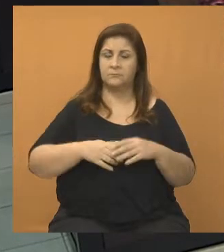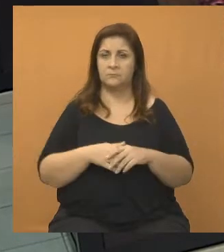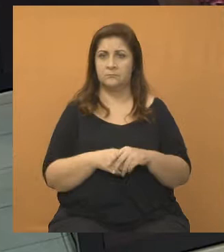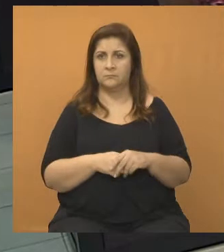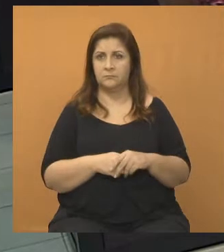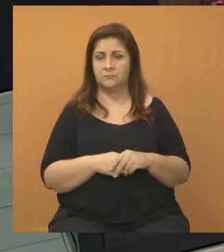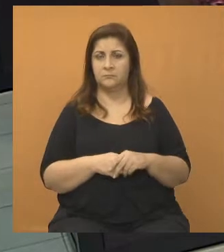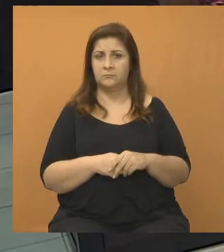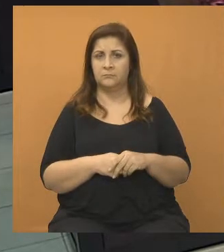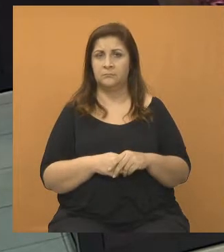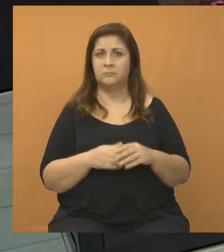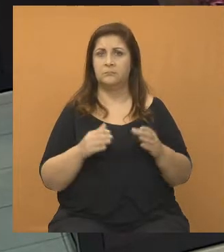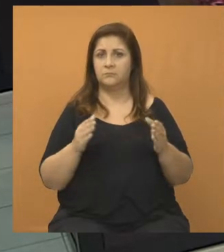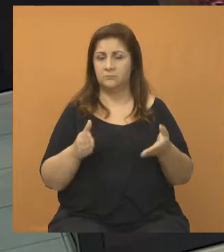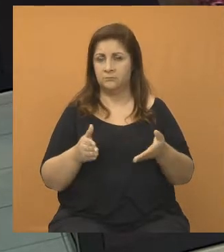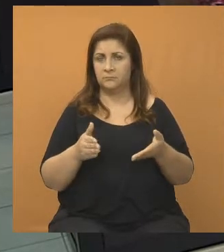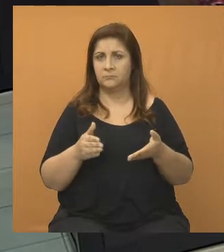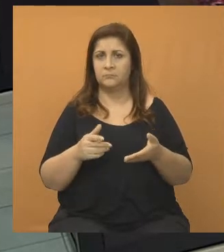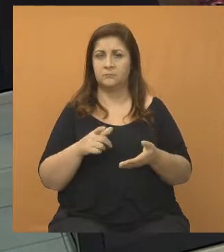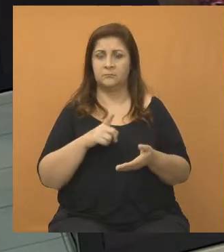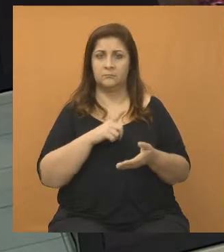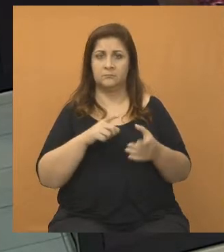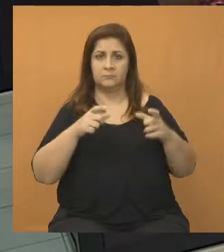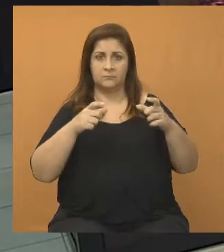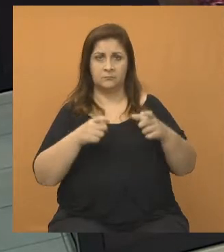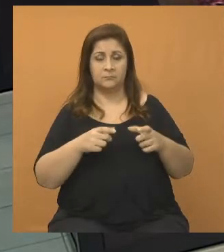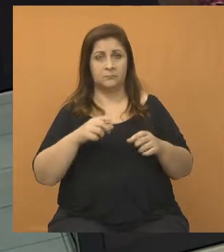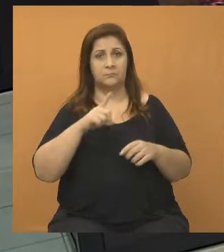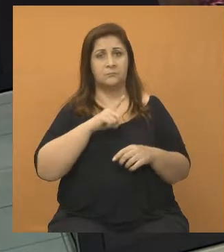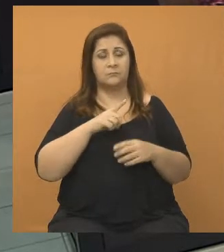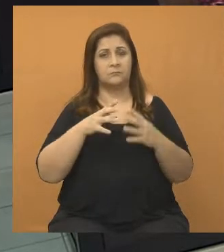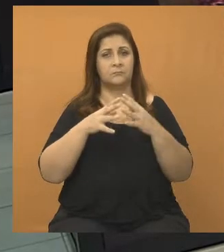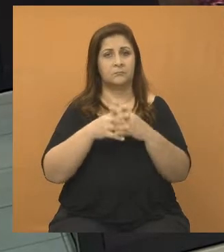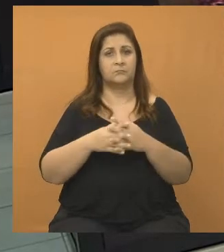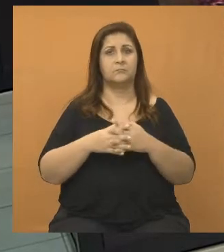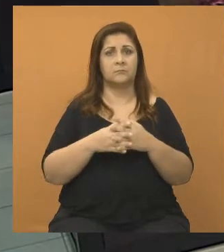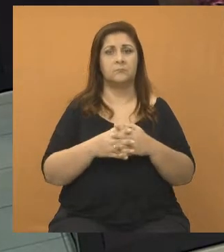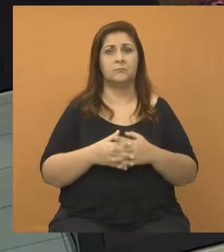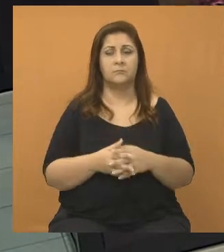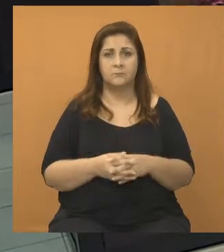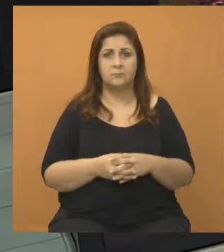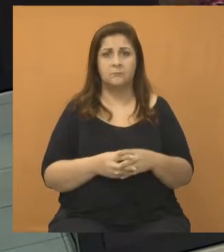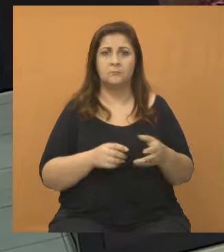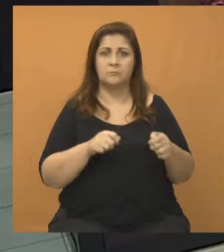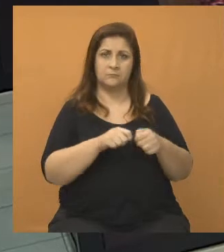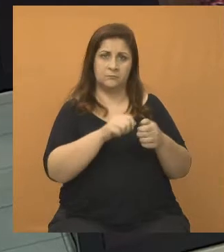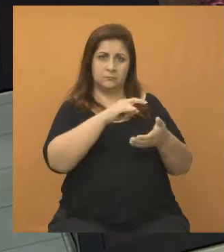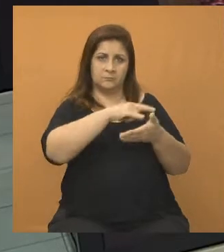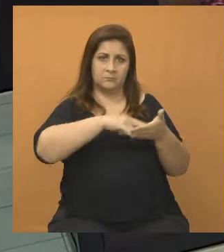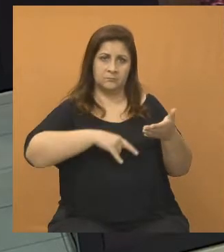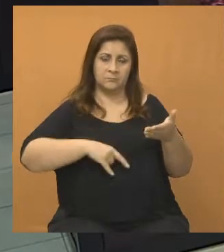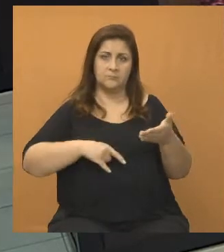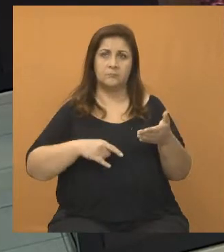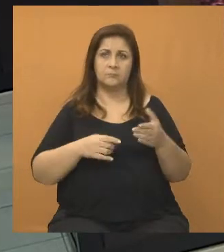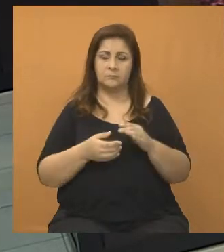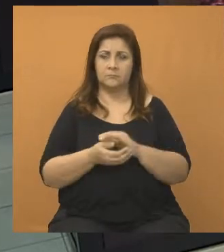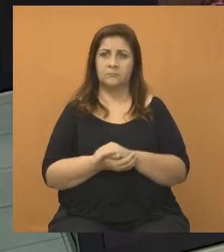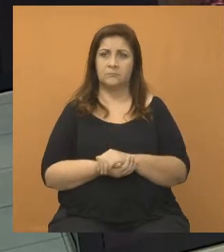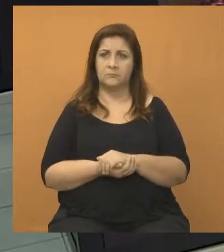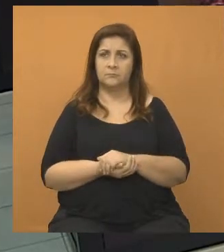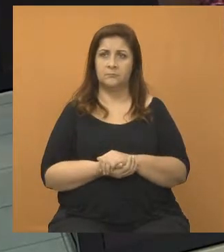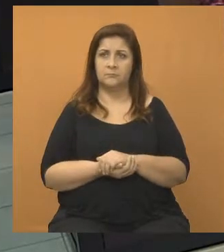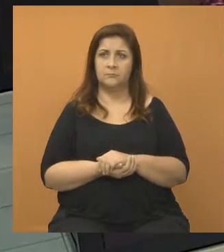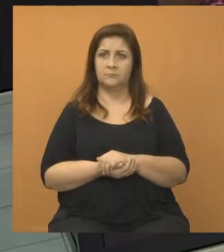estão adiantados. O 1º de Maio teve uma dificuldade no cadastramento, né? A Lucimar também tem ciência